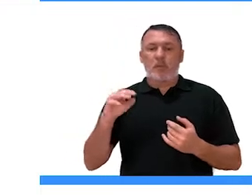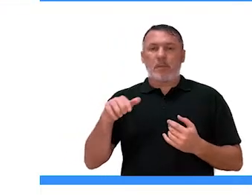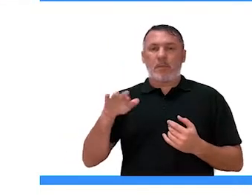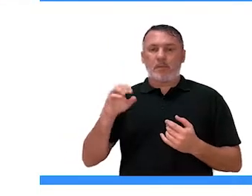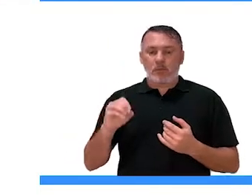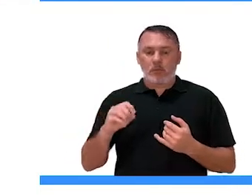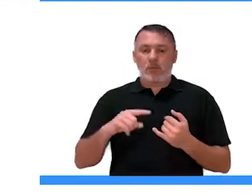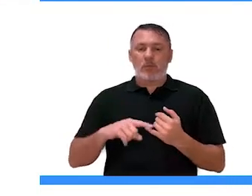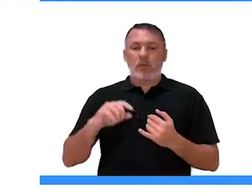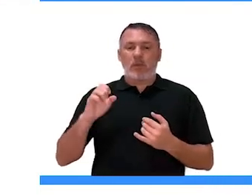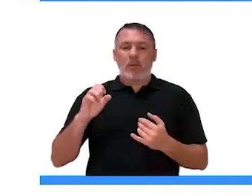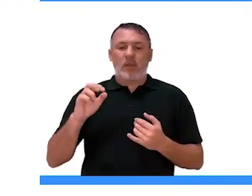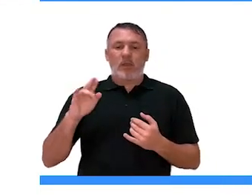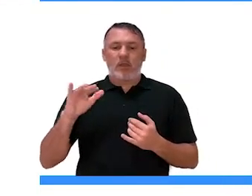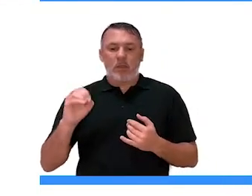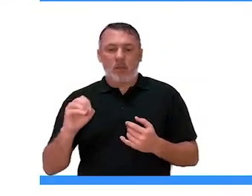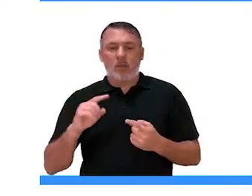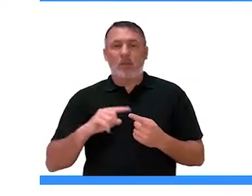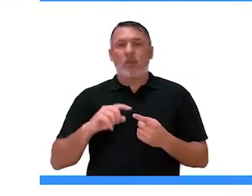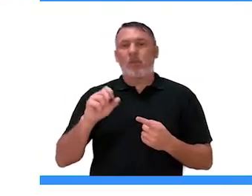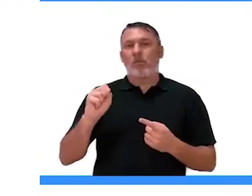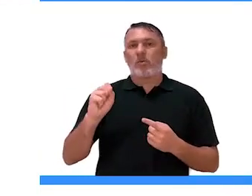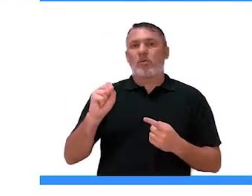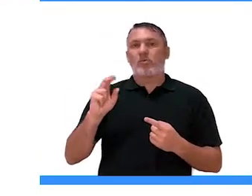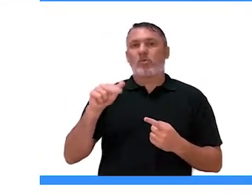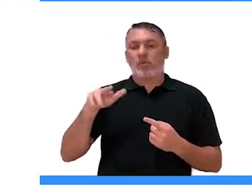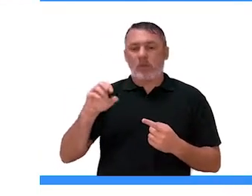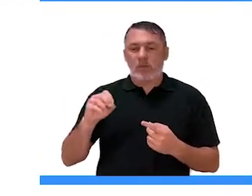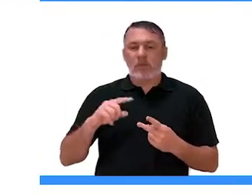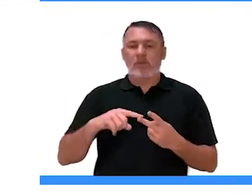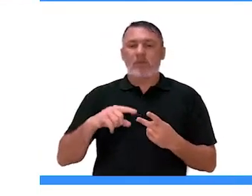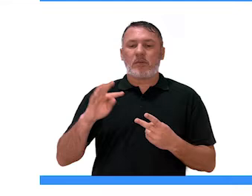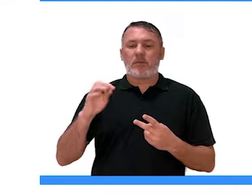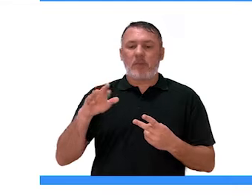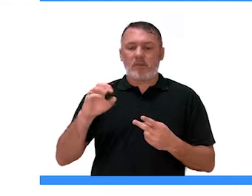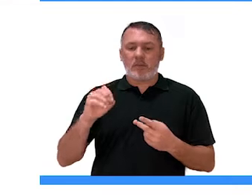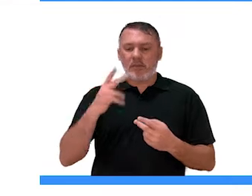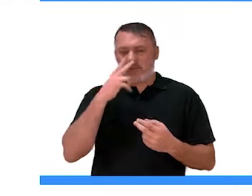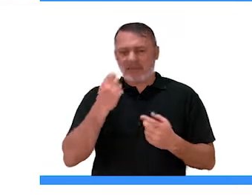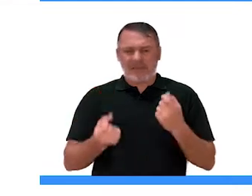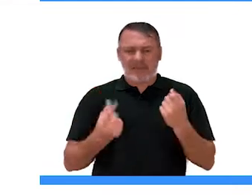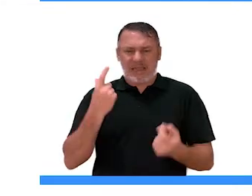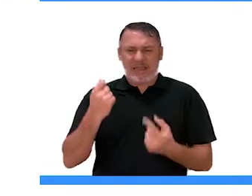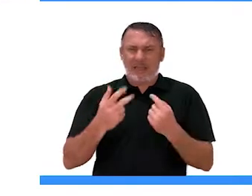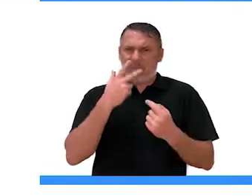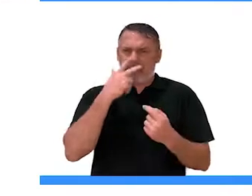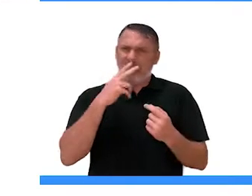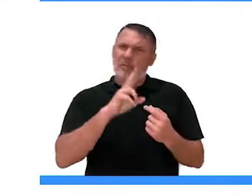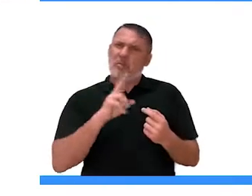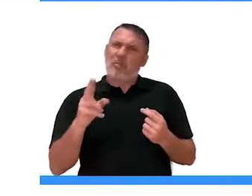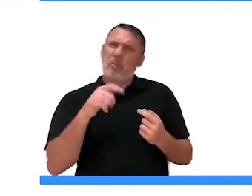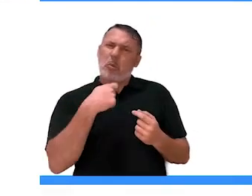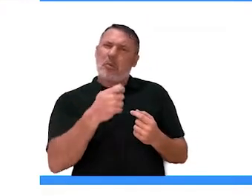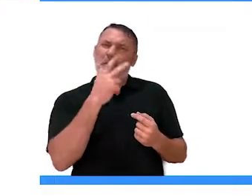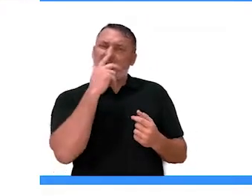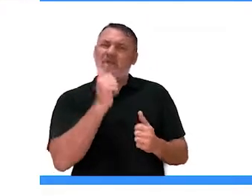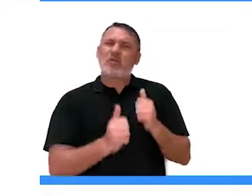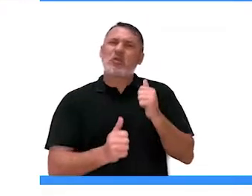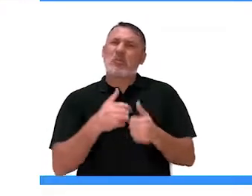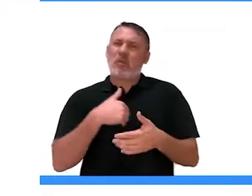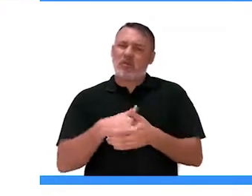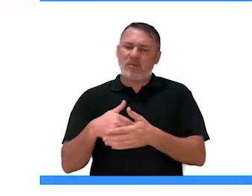Túlio e Térbio. Essa lista de nomes esquisitos e poucos conhecidos pode parecer a escalação de um time de